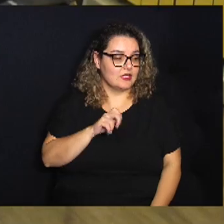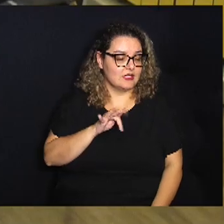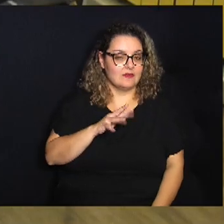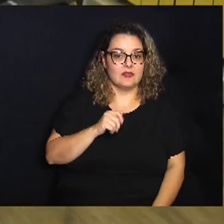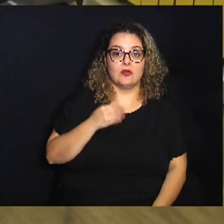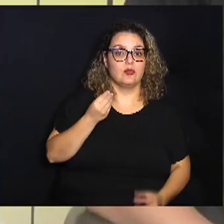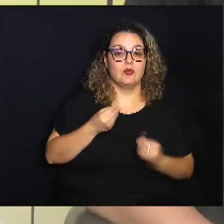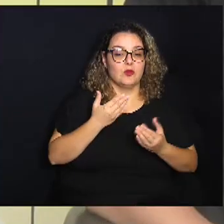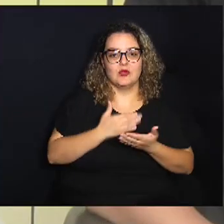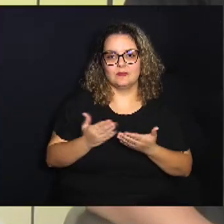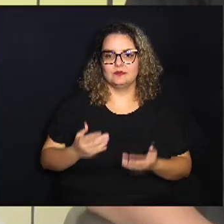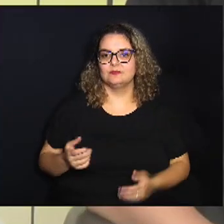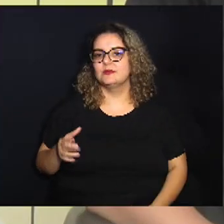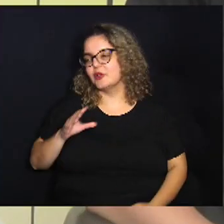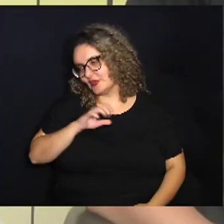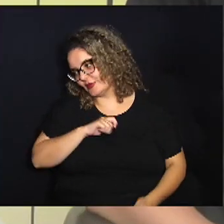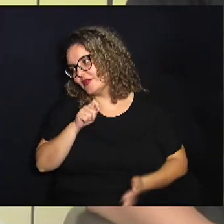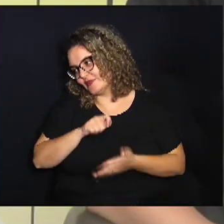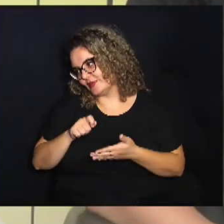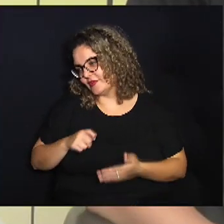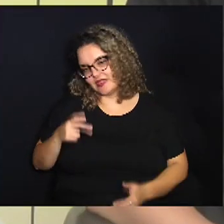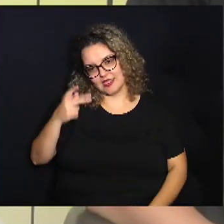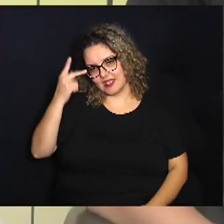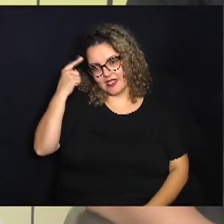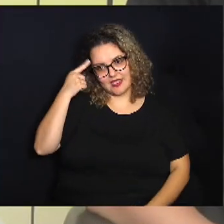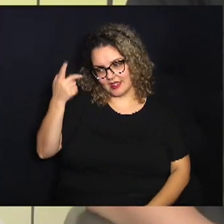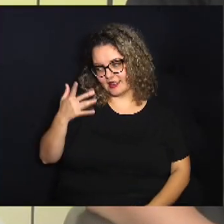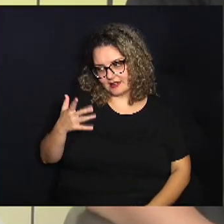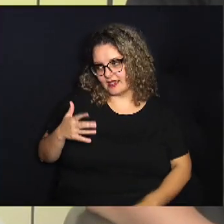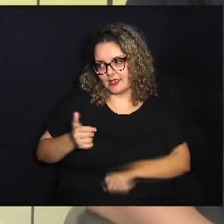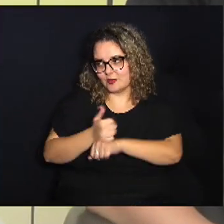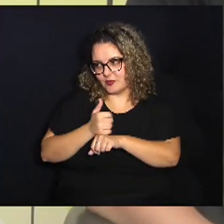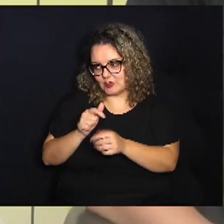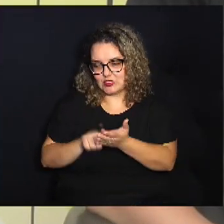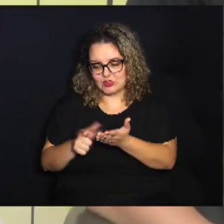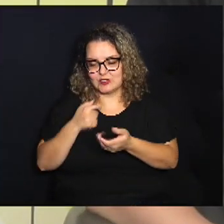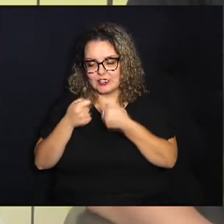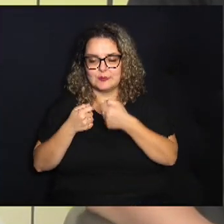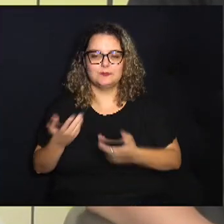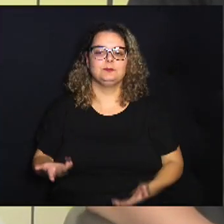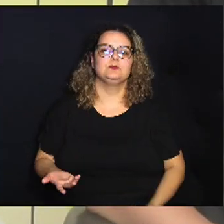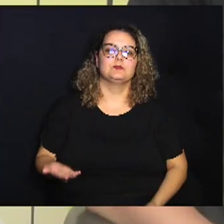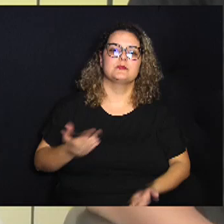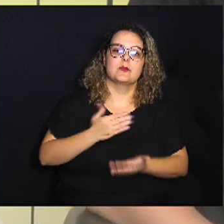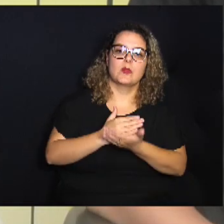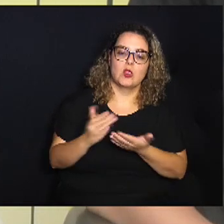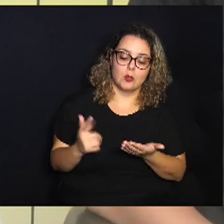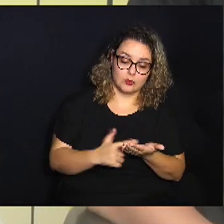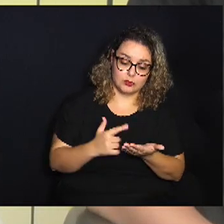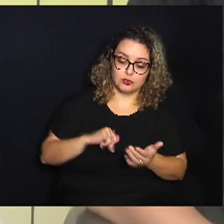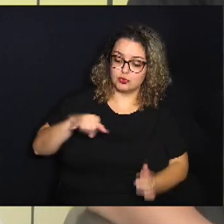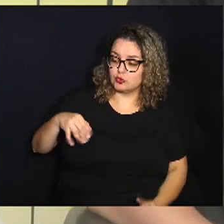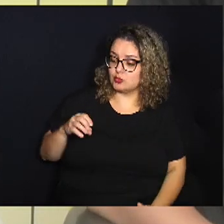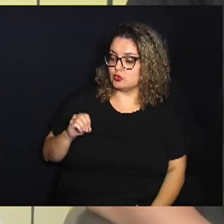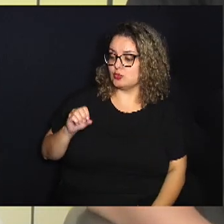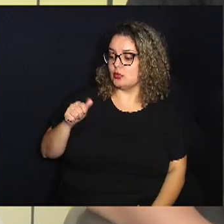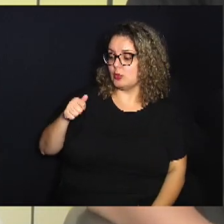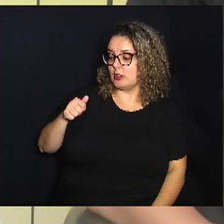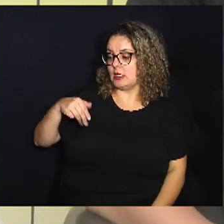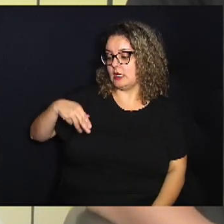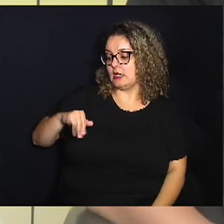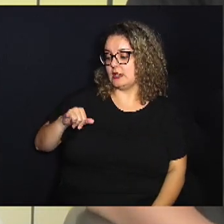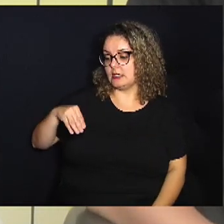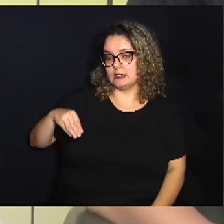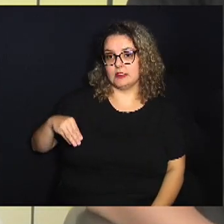que gostar de escrever é um pouco prerrogativa do jornalista, como você falou. Começou com o livro do Joaquim Cruz. Eu costumo brincar que eu era o cara